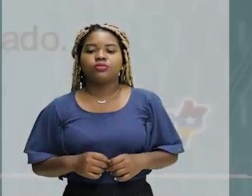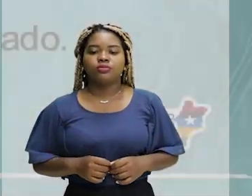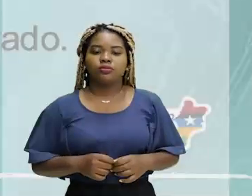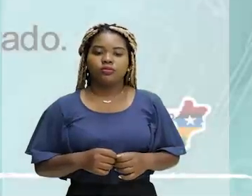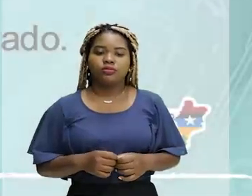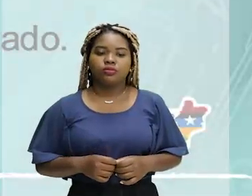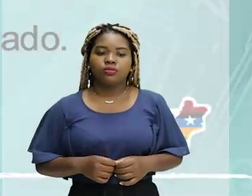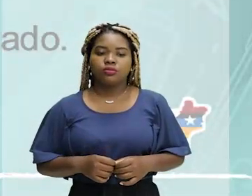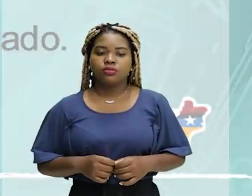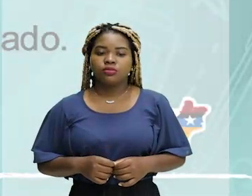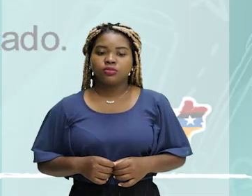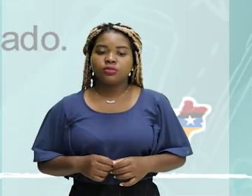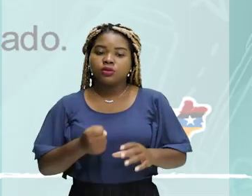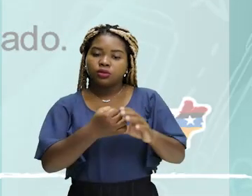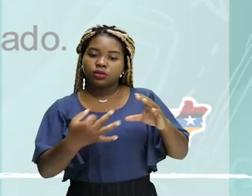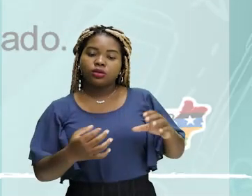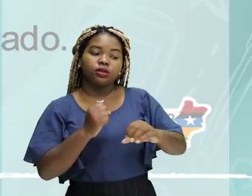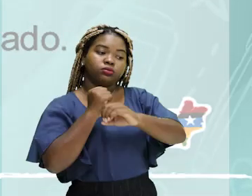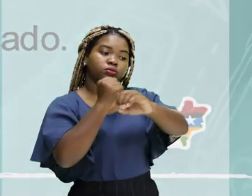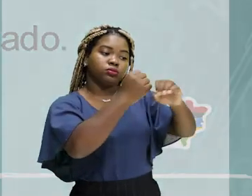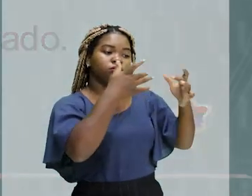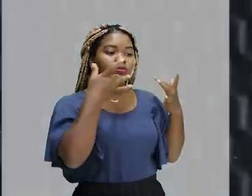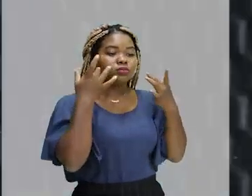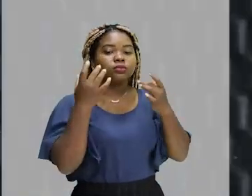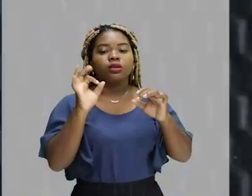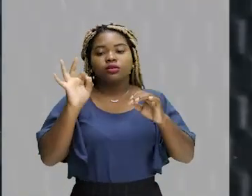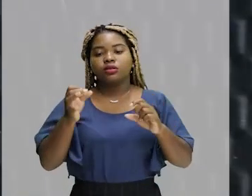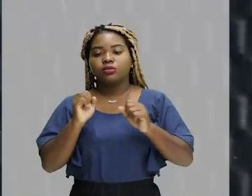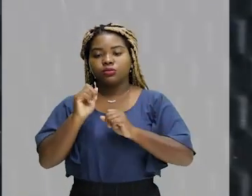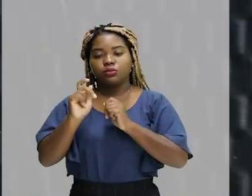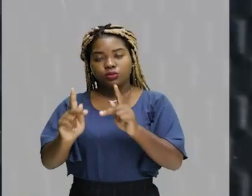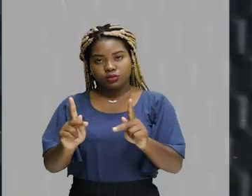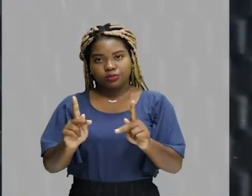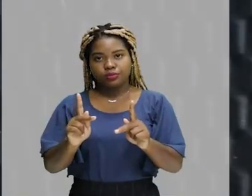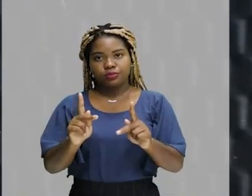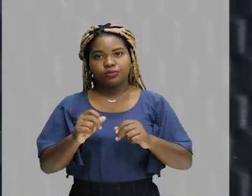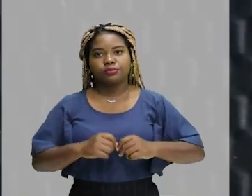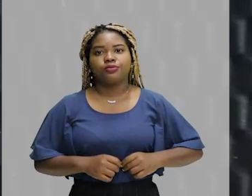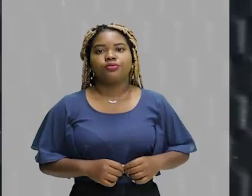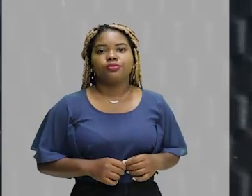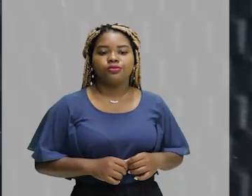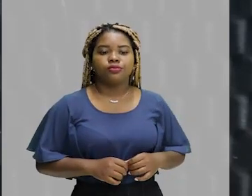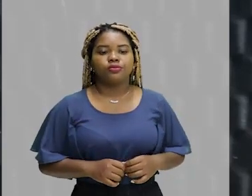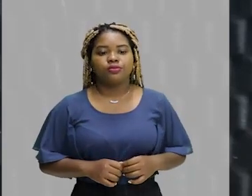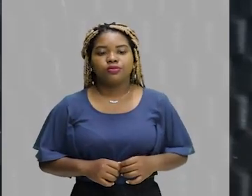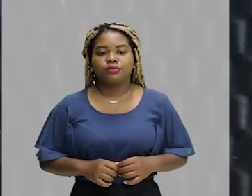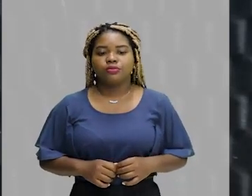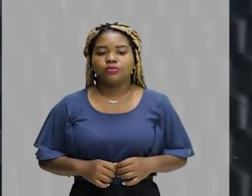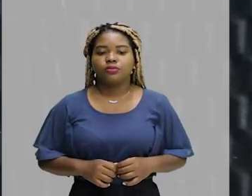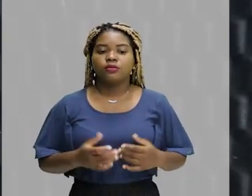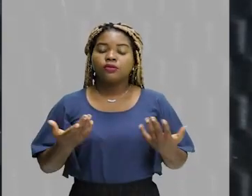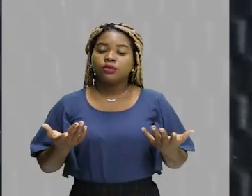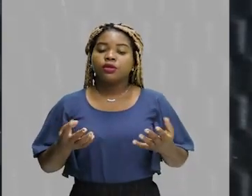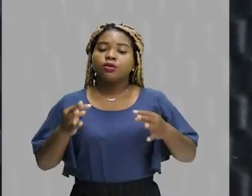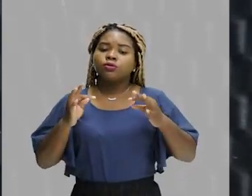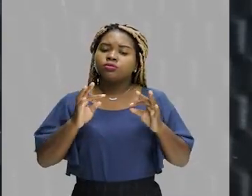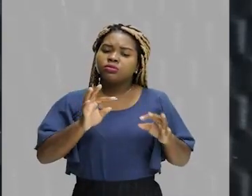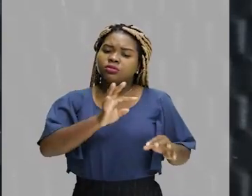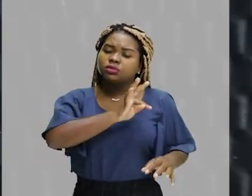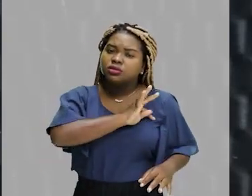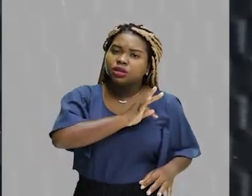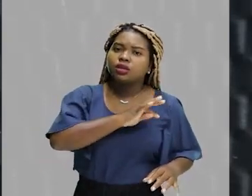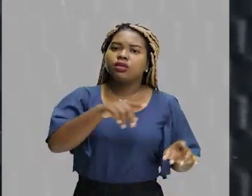Com relação às características do artesanato, é correto afirmar. Isso aqui é para você perceber que tecnologia realmente, que técnica